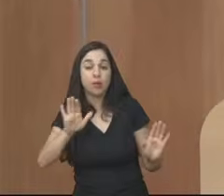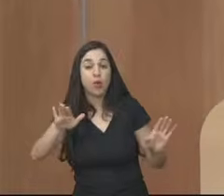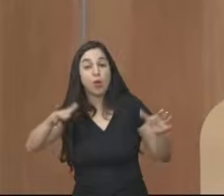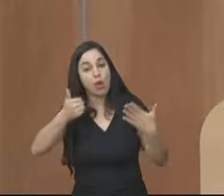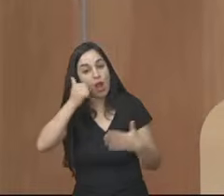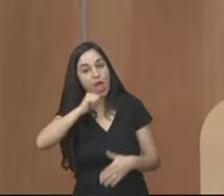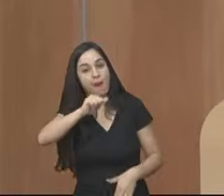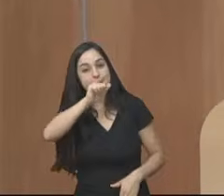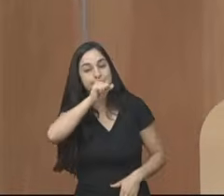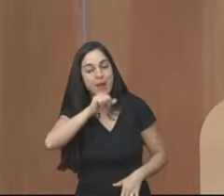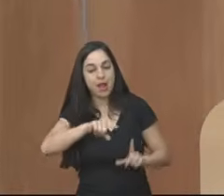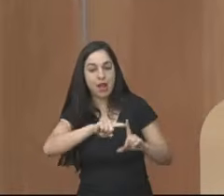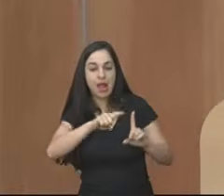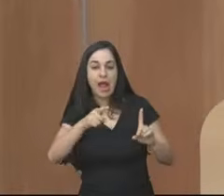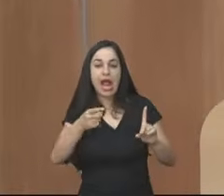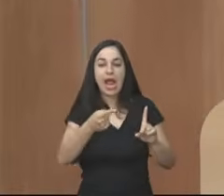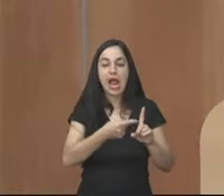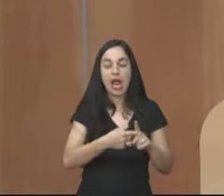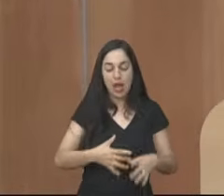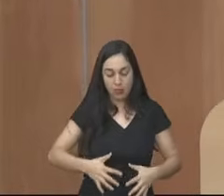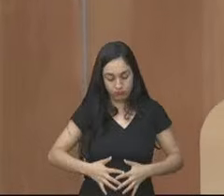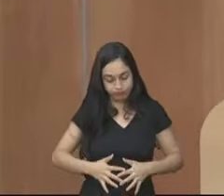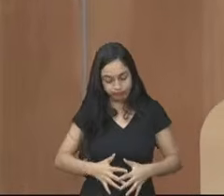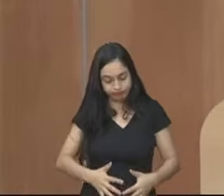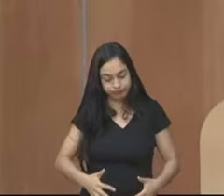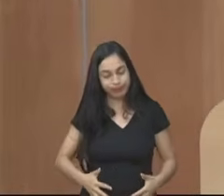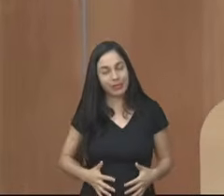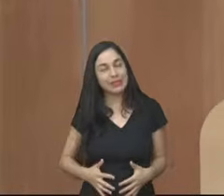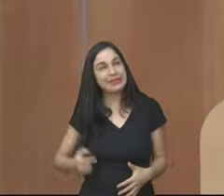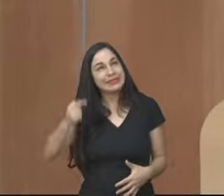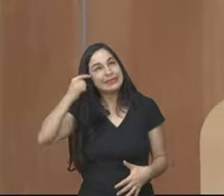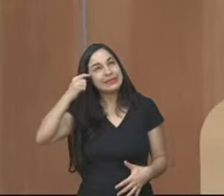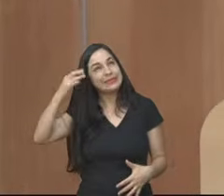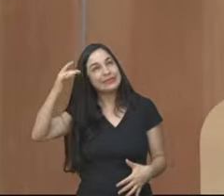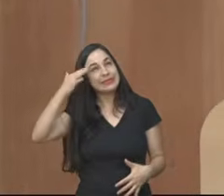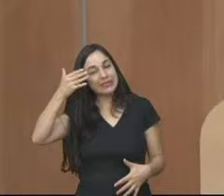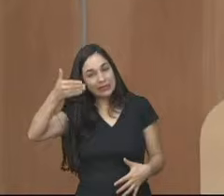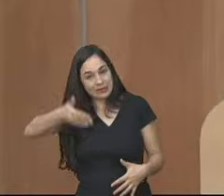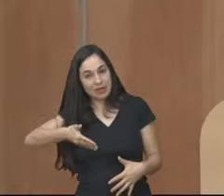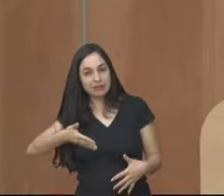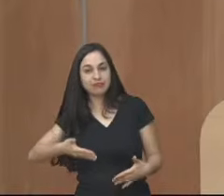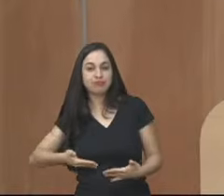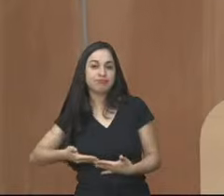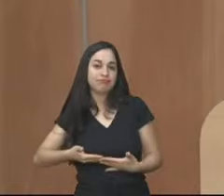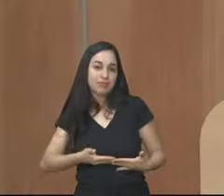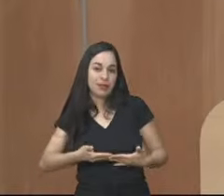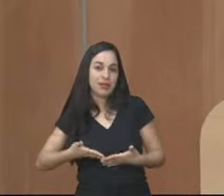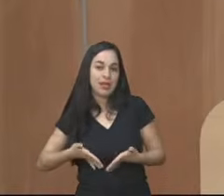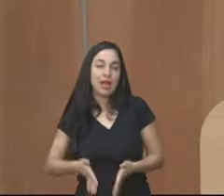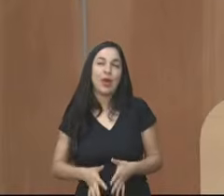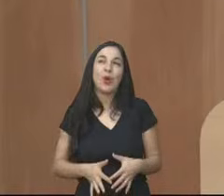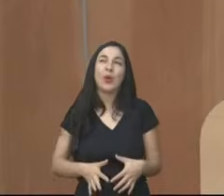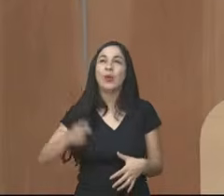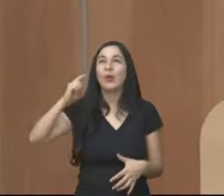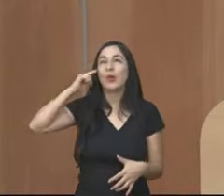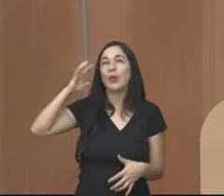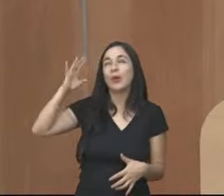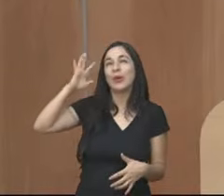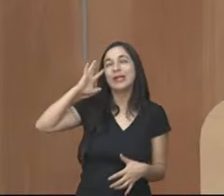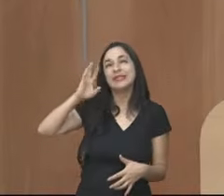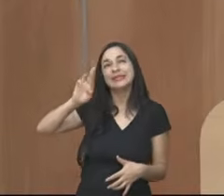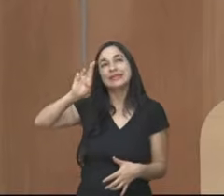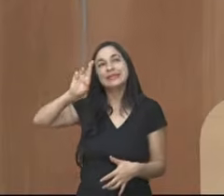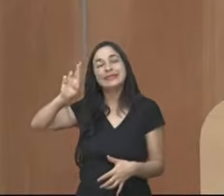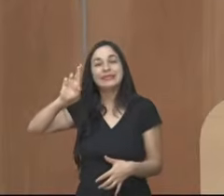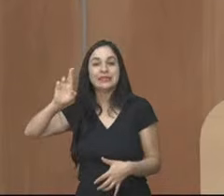um filho, ela coloca muitos sonhos na vida dessa pessoa. E aí depois, por uma questão